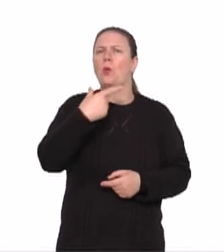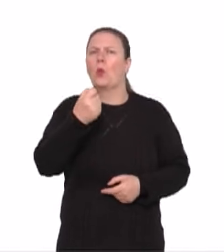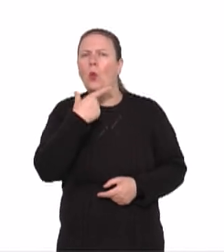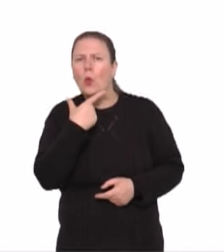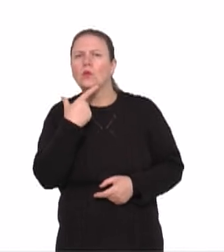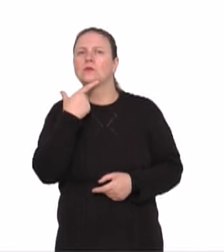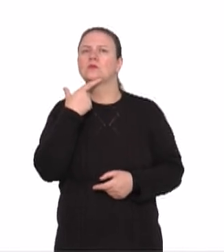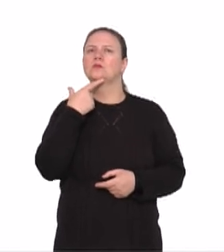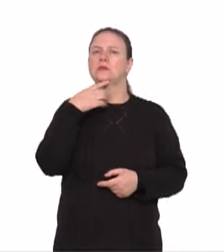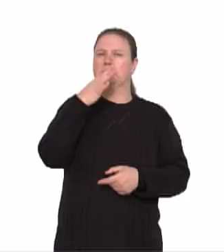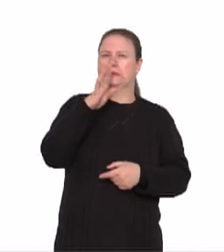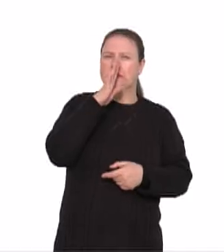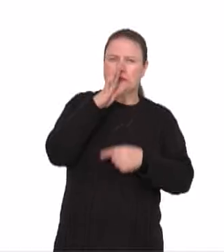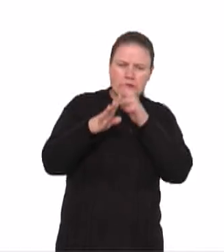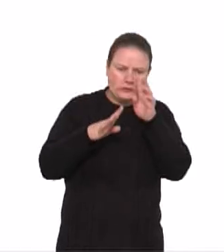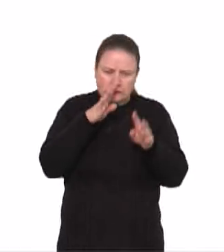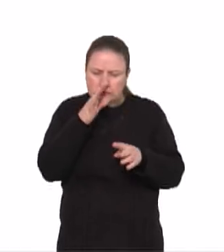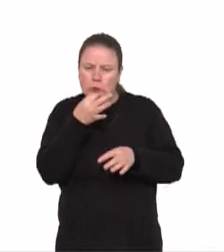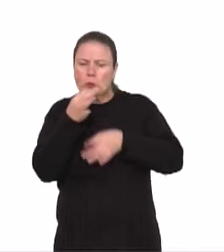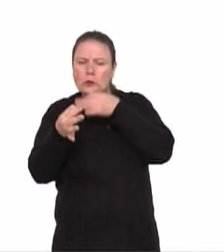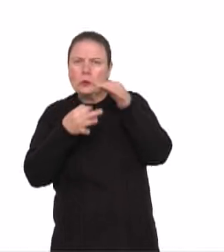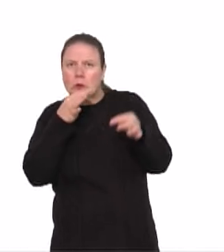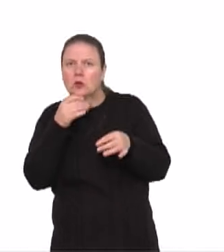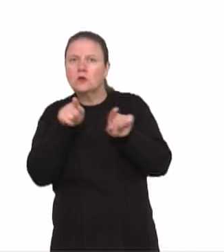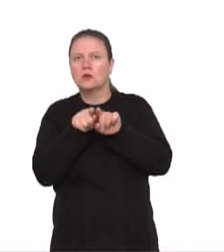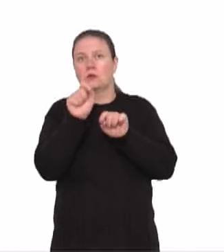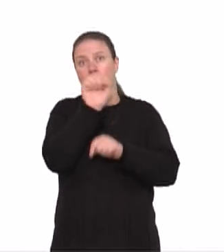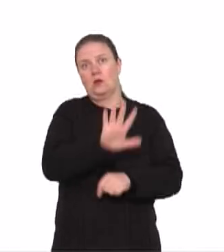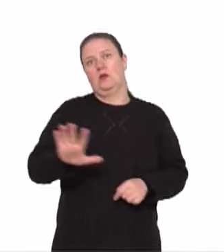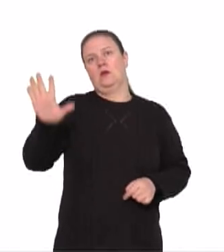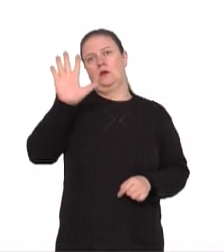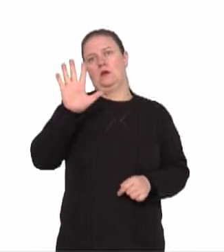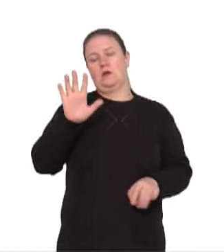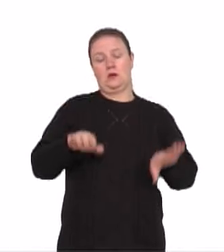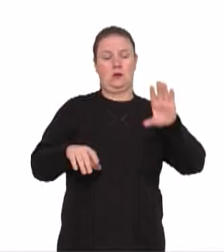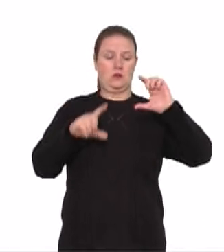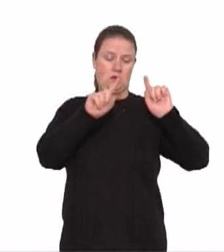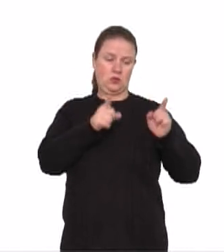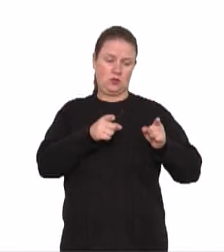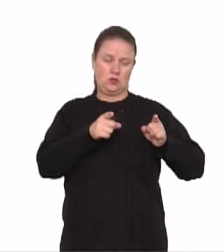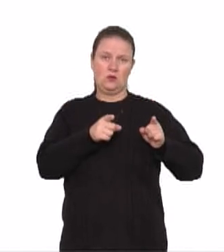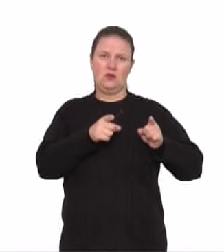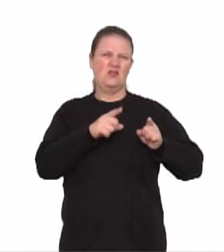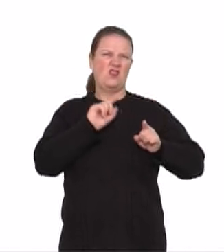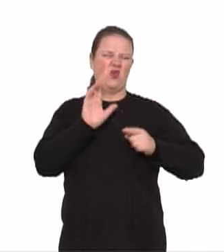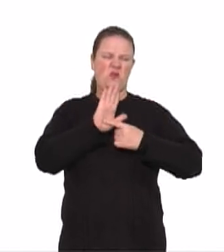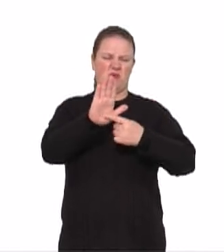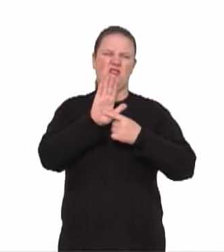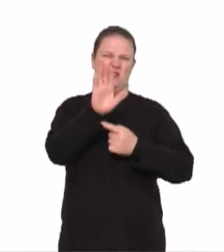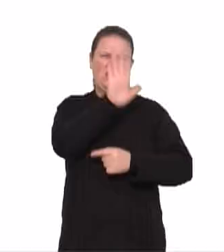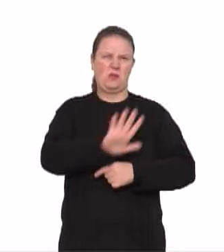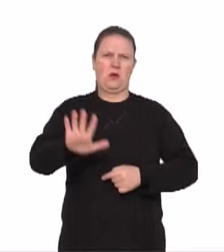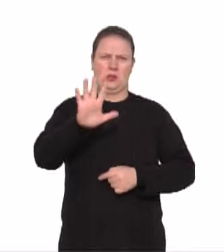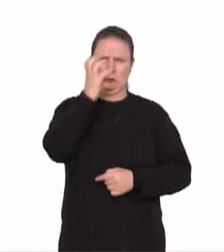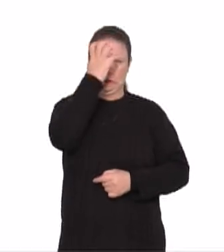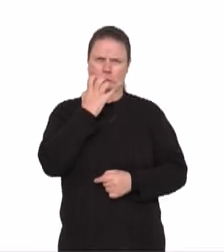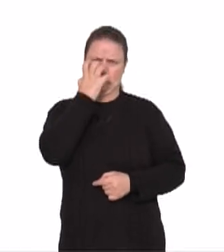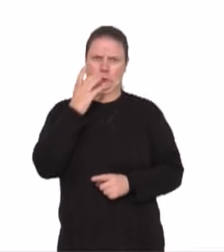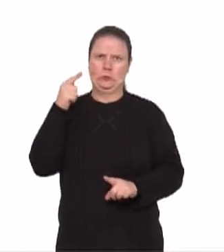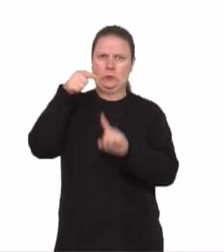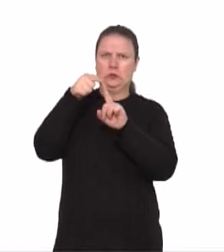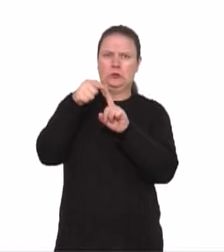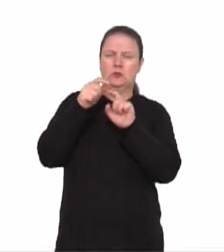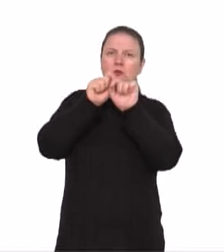criticidade e apresenta imagens. Na segunda, a charge não apresenta linguagem figurada, aborda os fatos com seriedade, objetividade